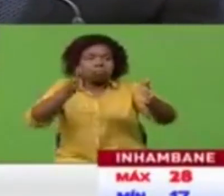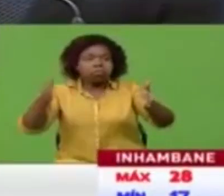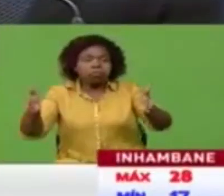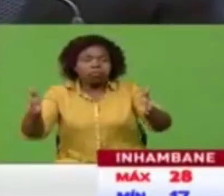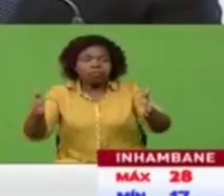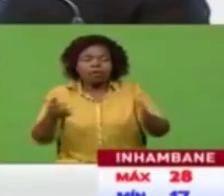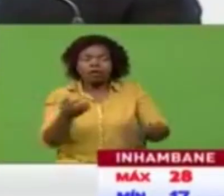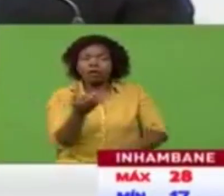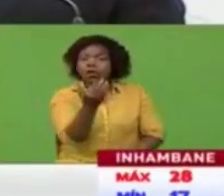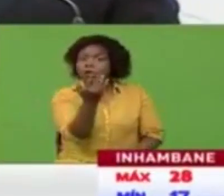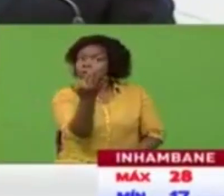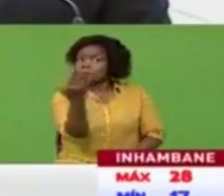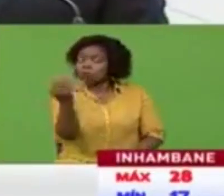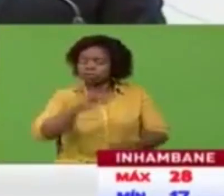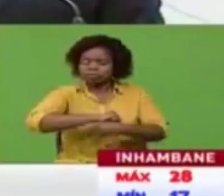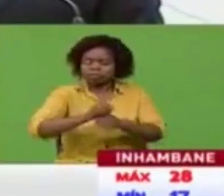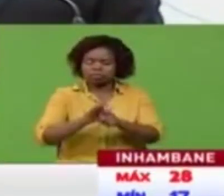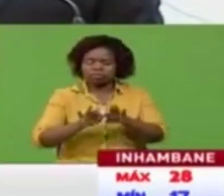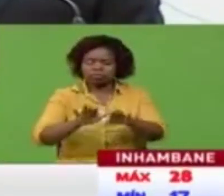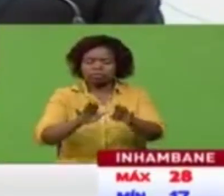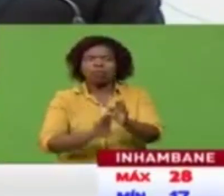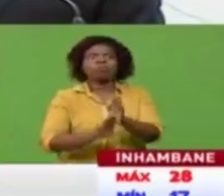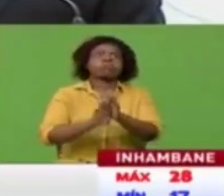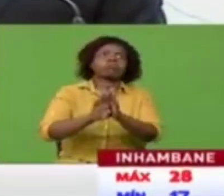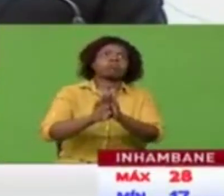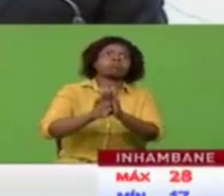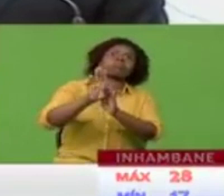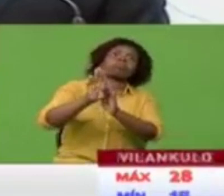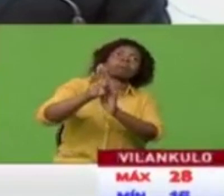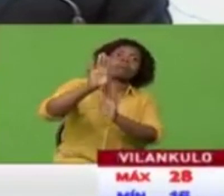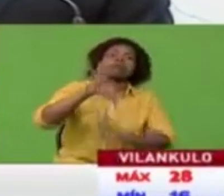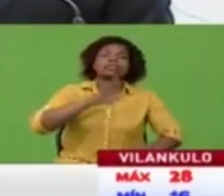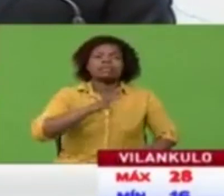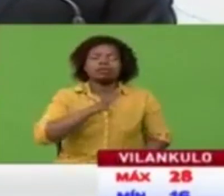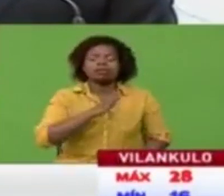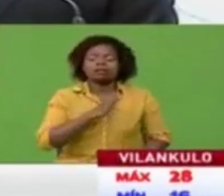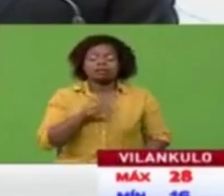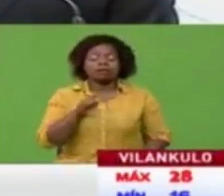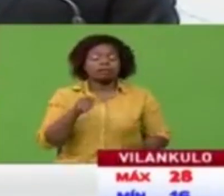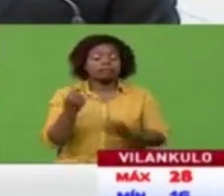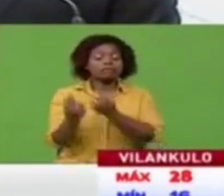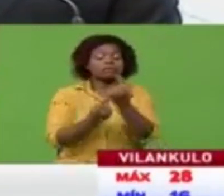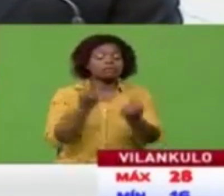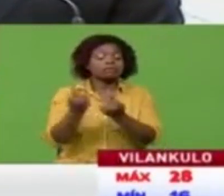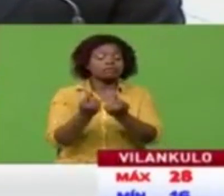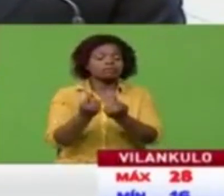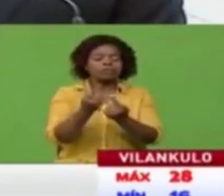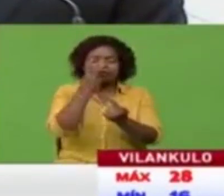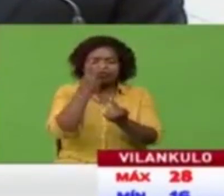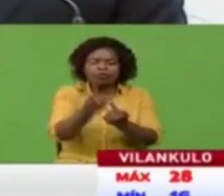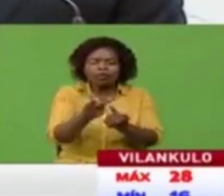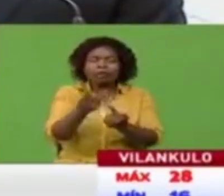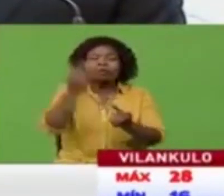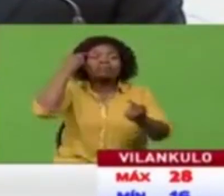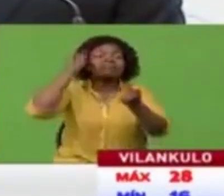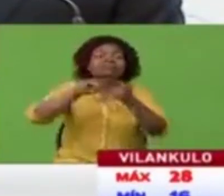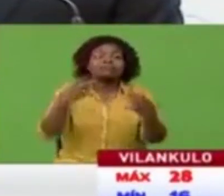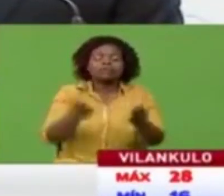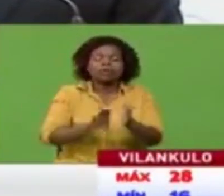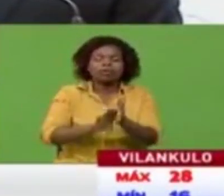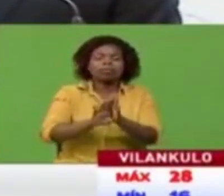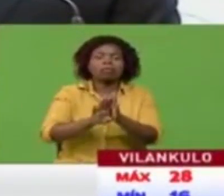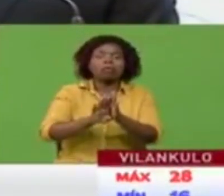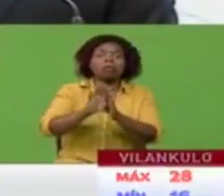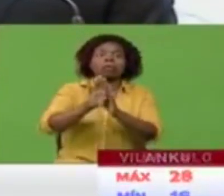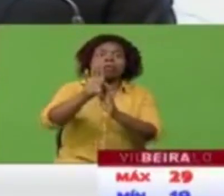da Covid-19 evoluiu, apontando para uma tendência progressiva e assustadora do número de